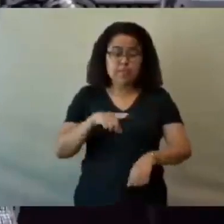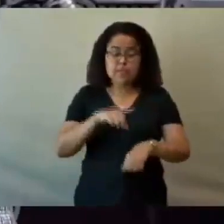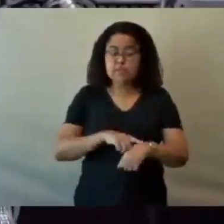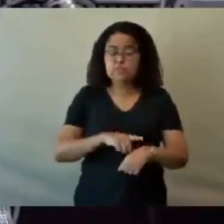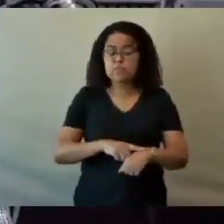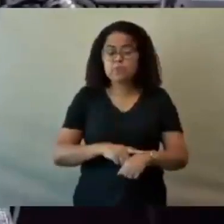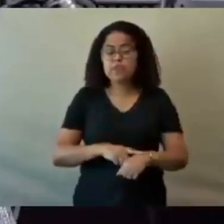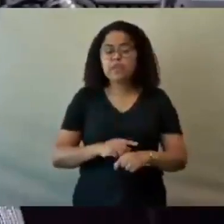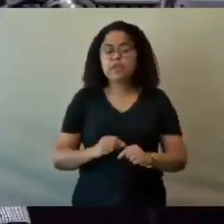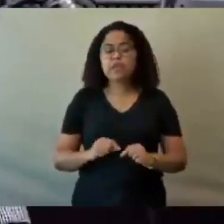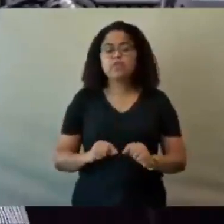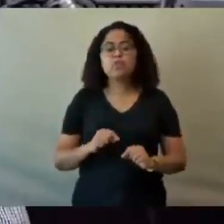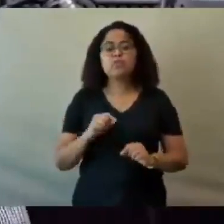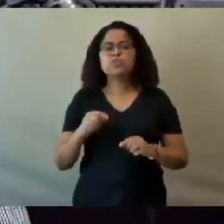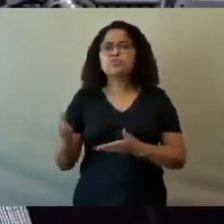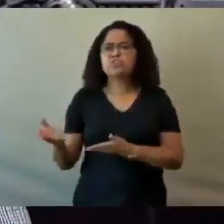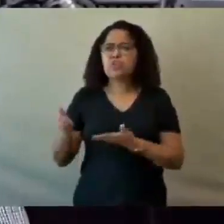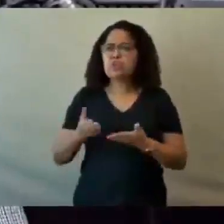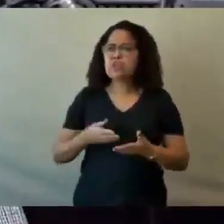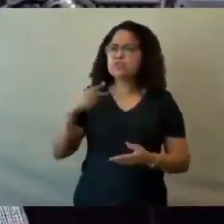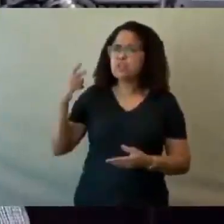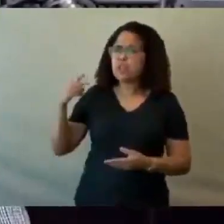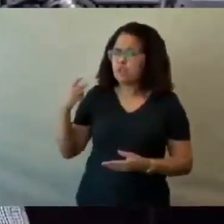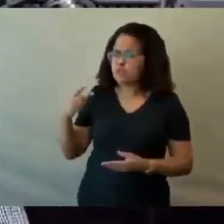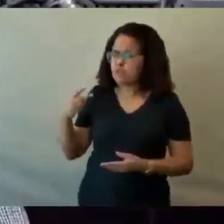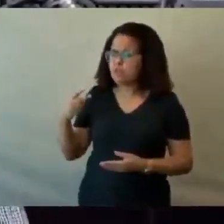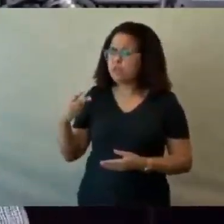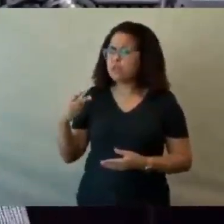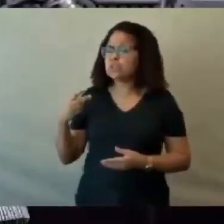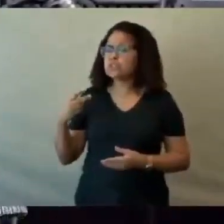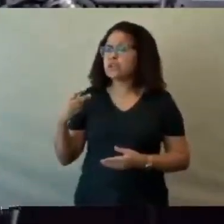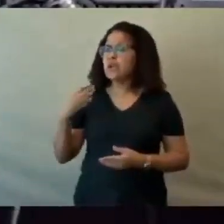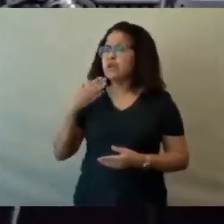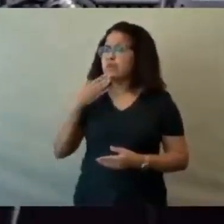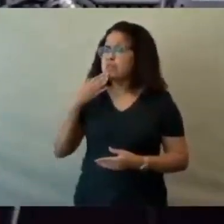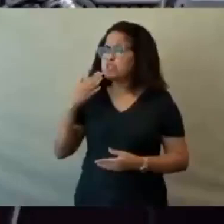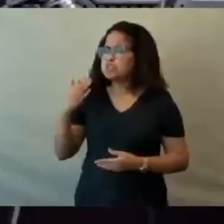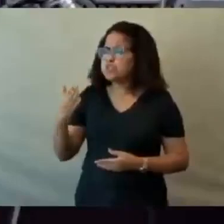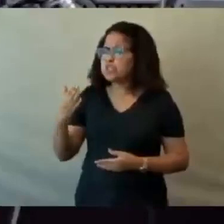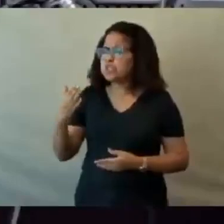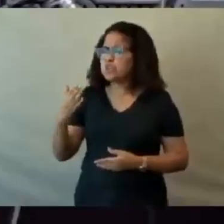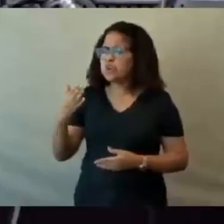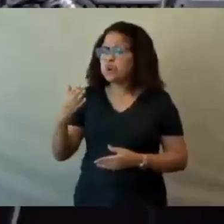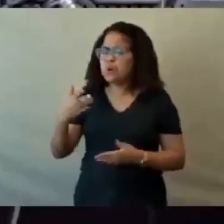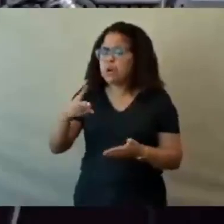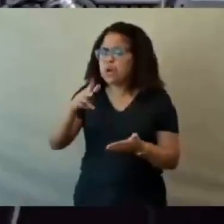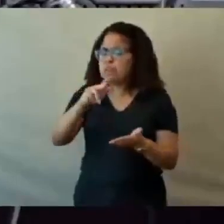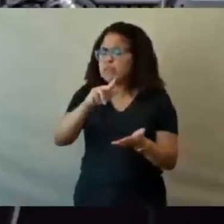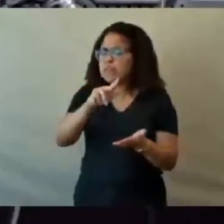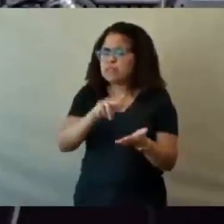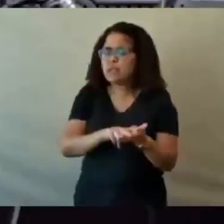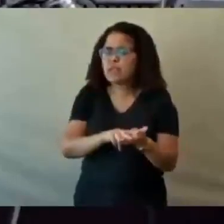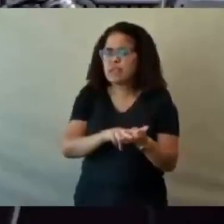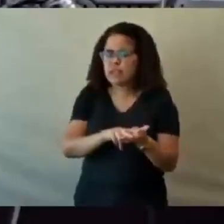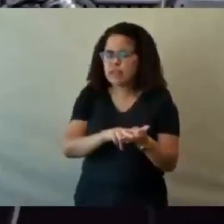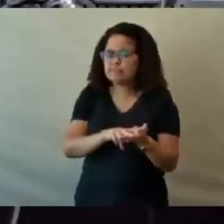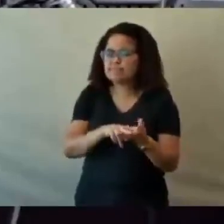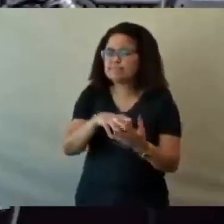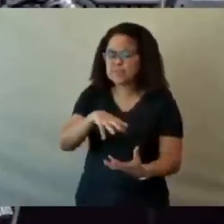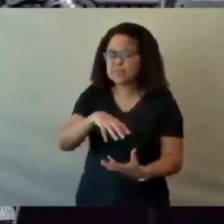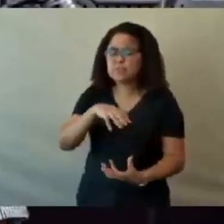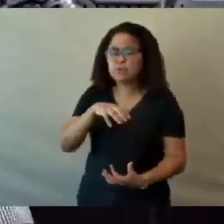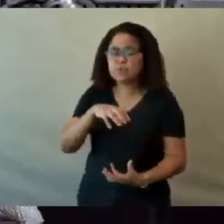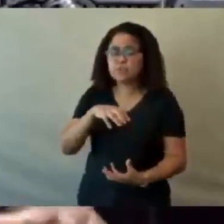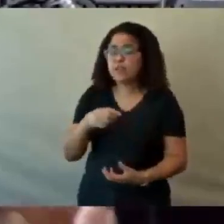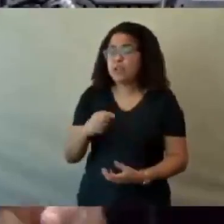vereadores aqui pedido para internar idosos e não temos vagas aqui em Belo Horizonte é coisa assustadora. Então,